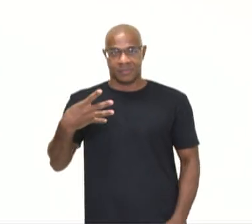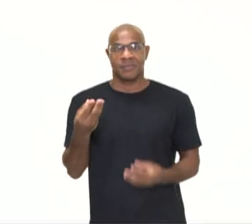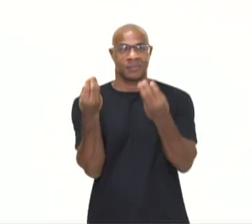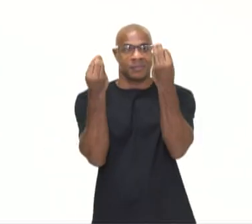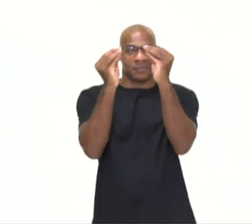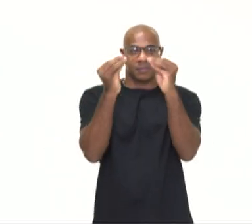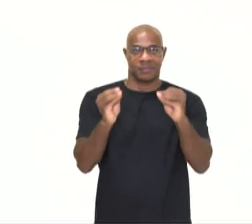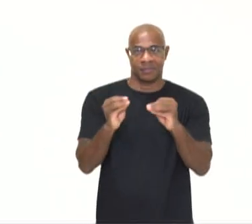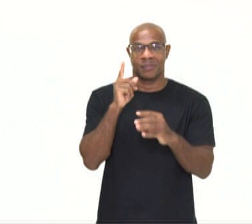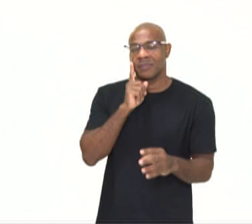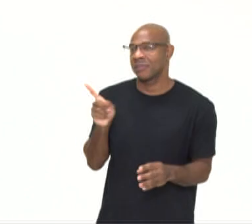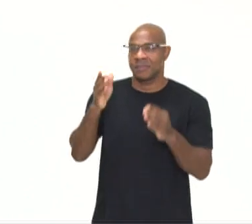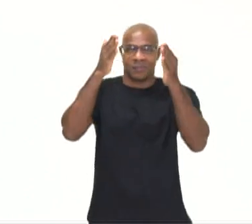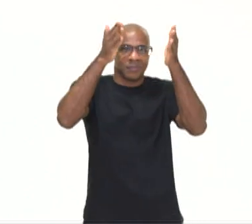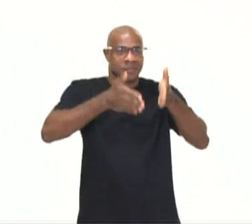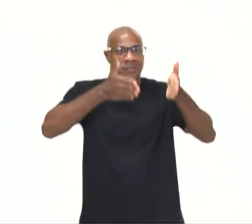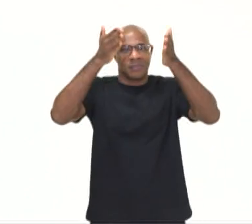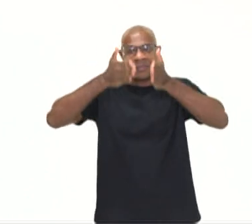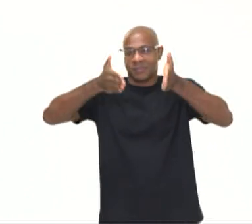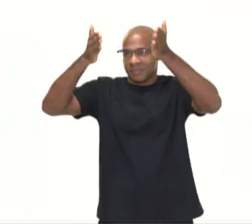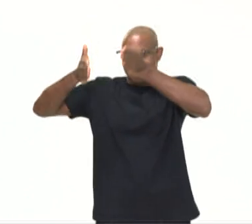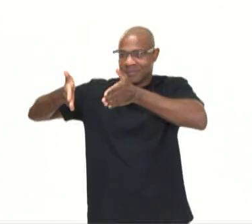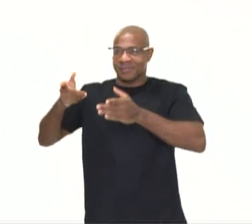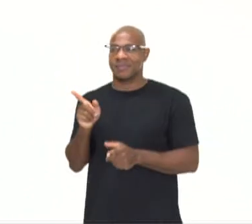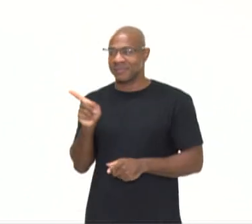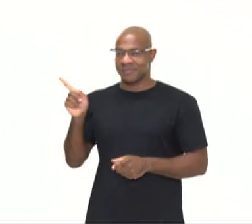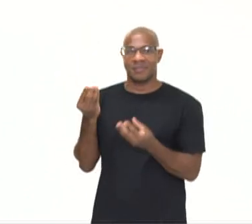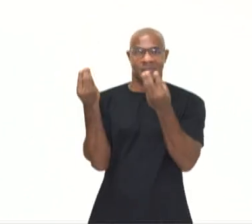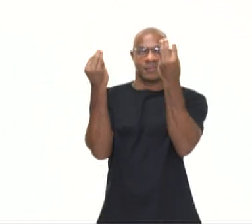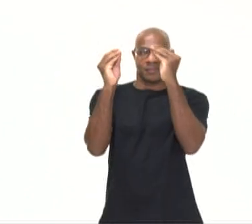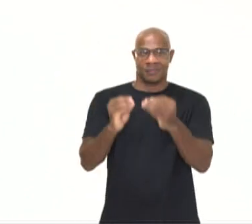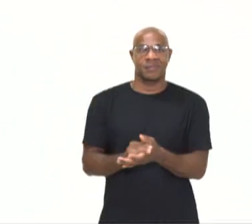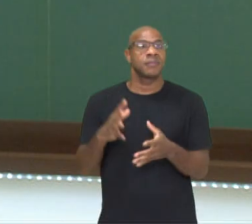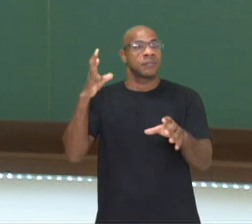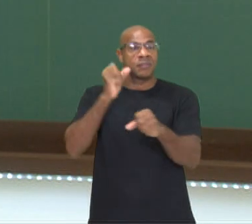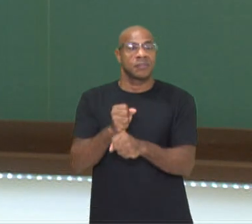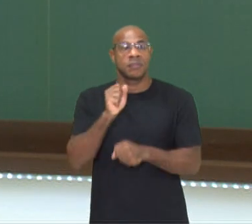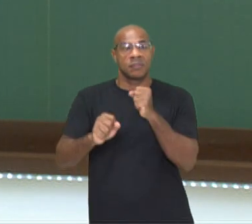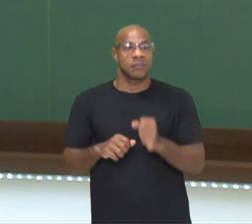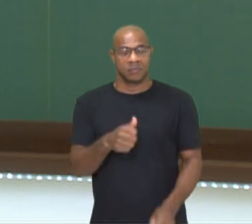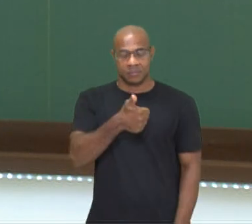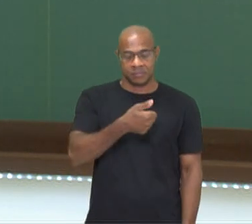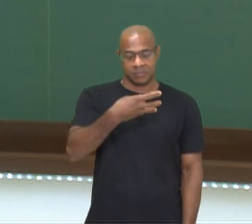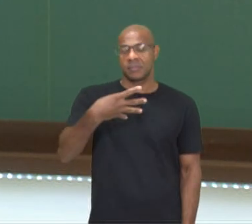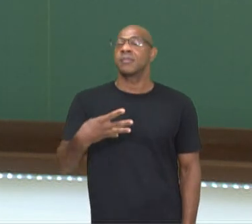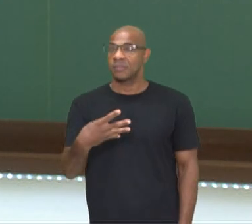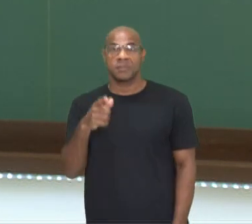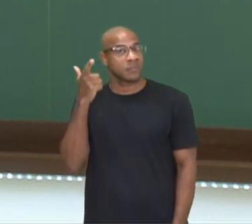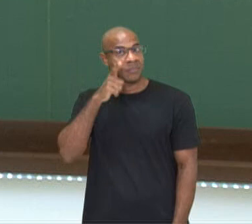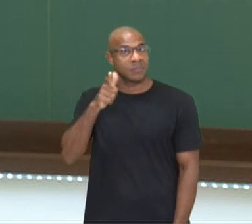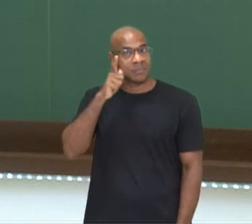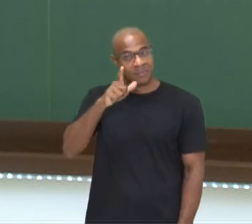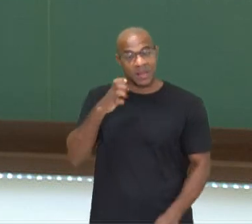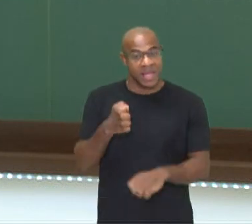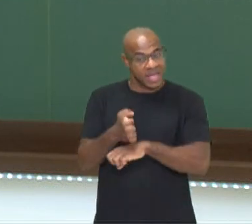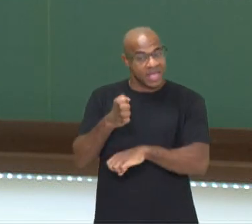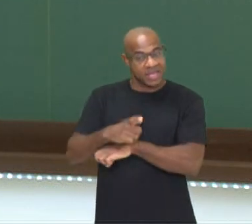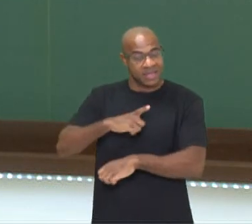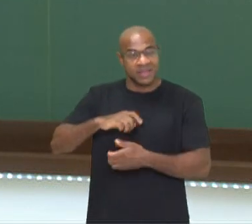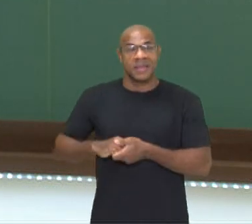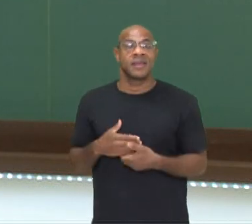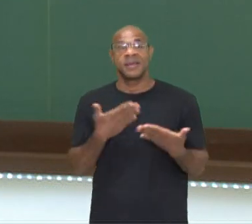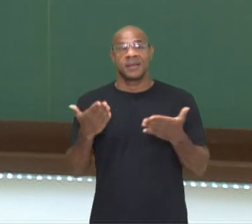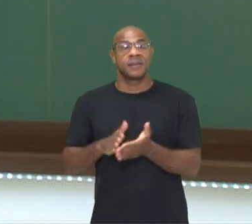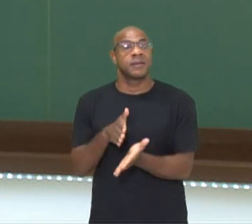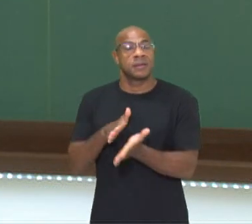144, agora totalizam R$ 444 de receita, dos ganhos que ela tem. Os